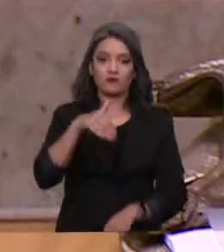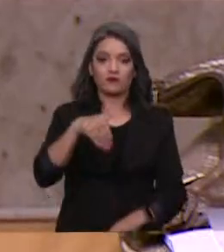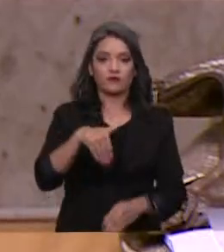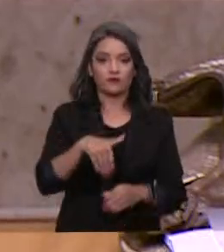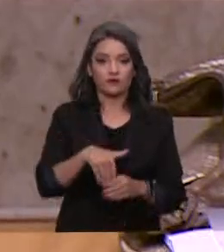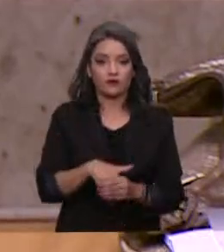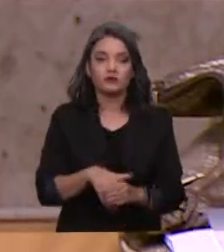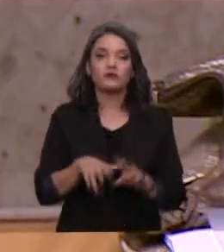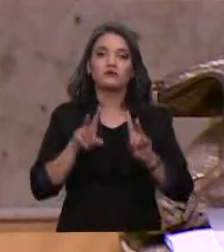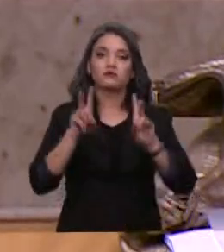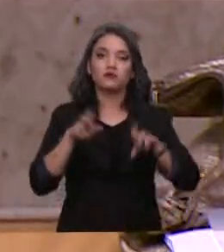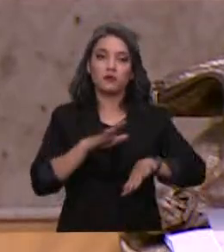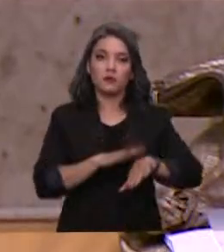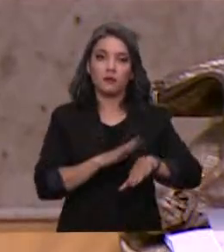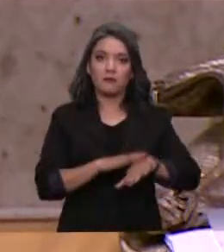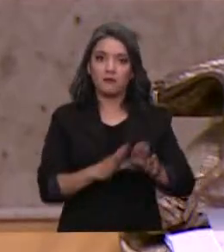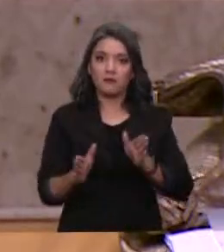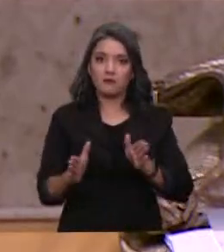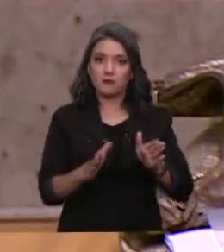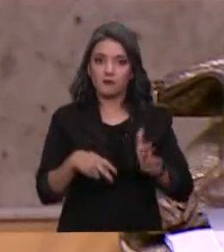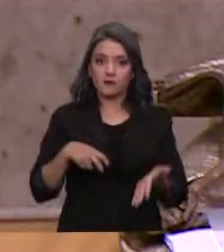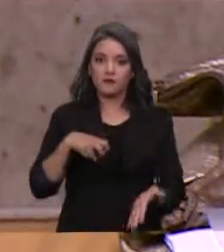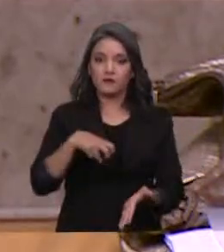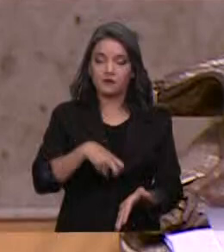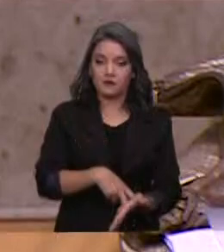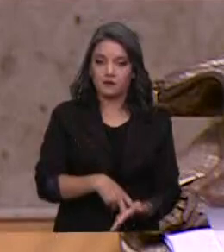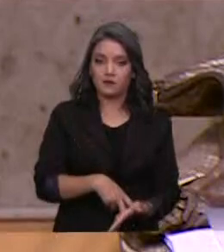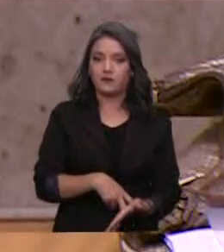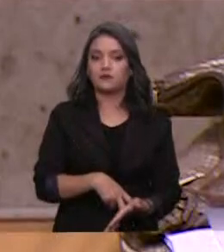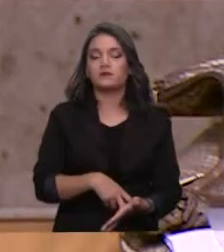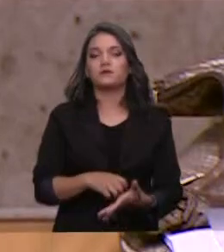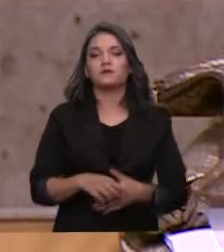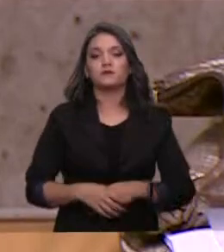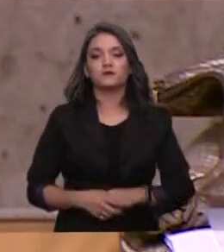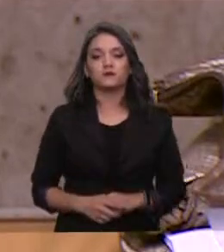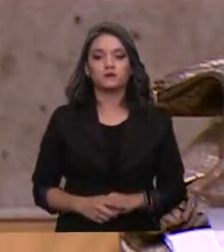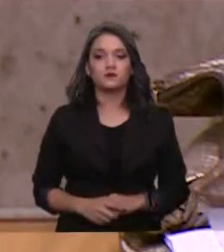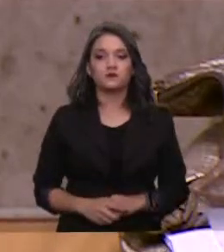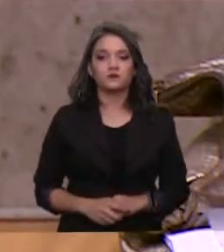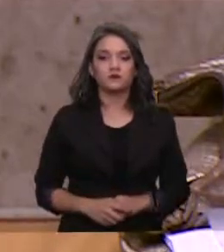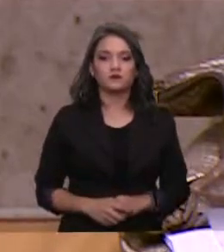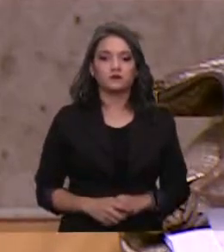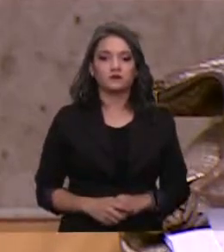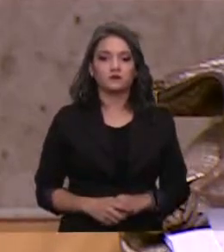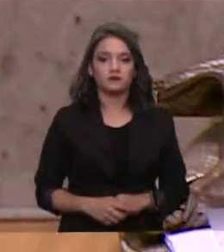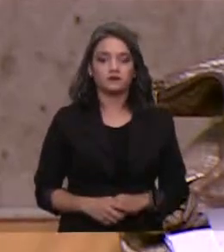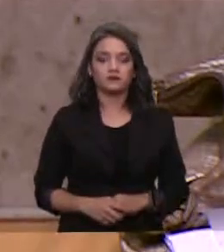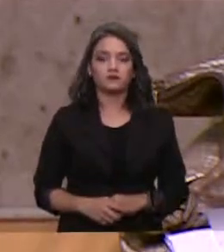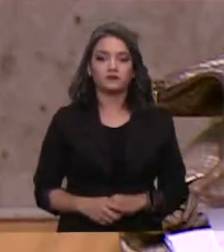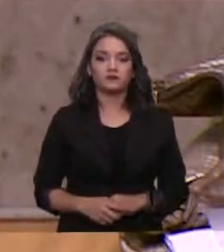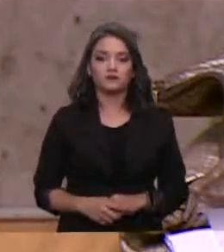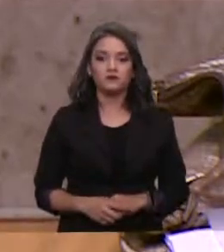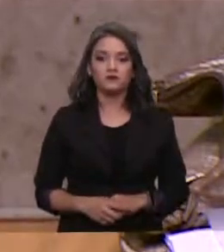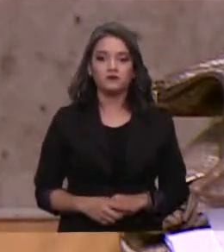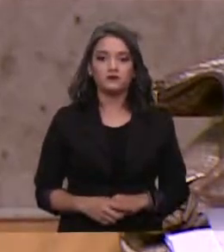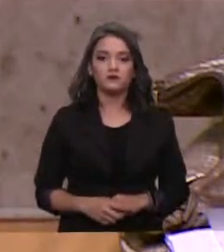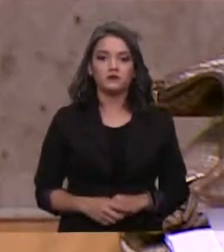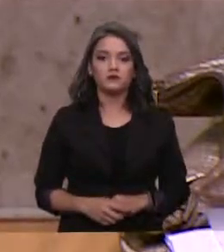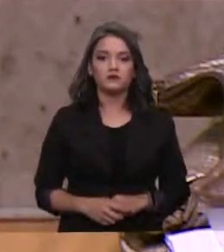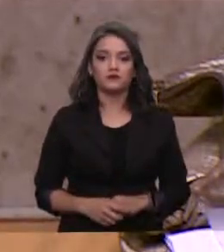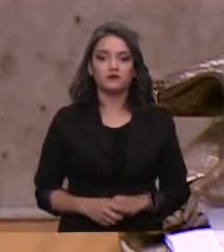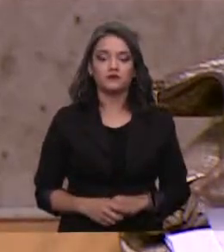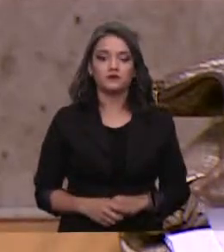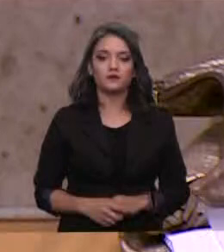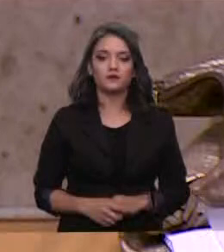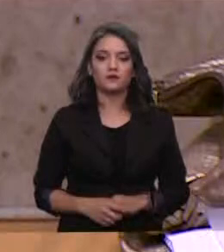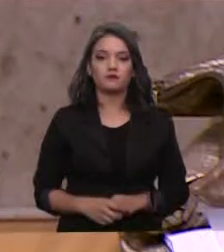a dosimetria, consideradas as condenações, algumas das. Na pautação penal.